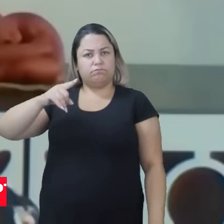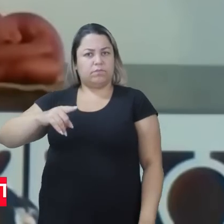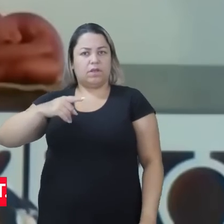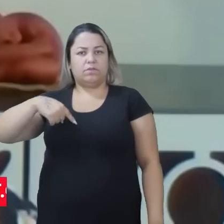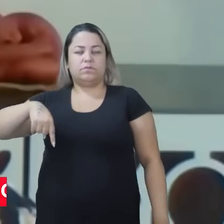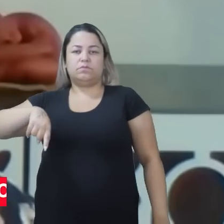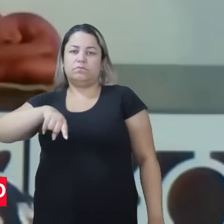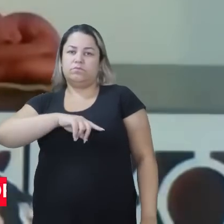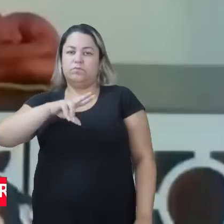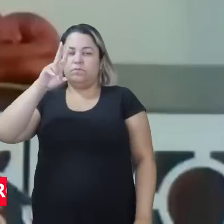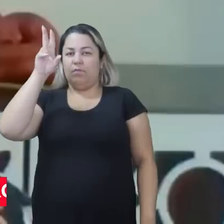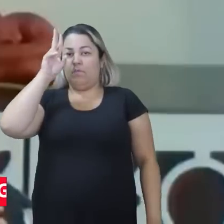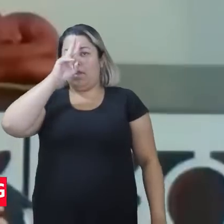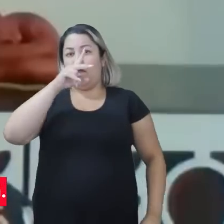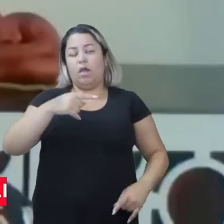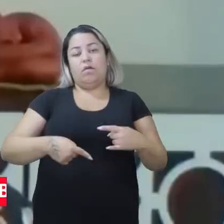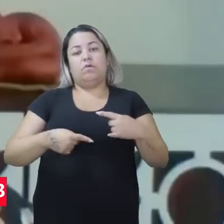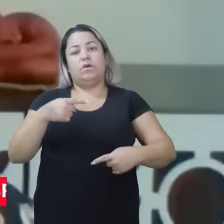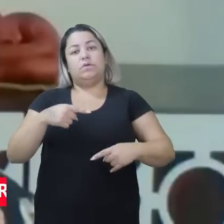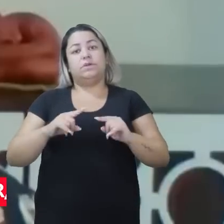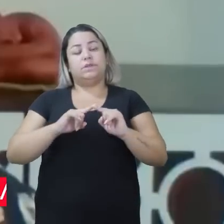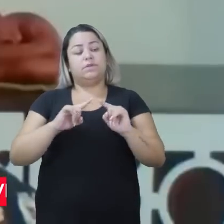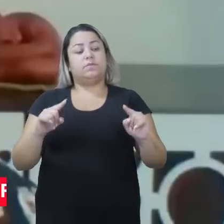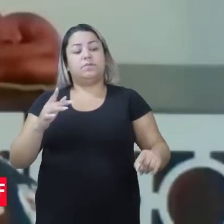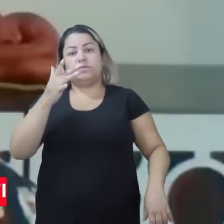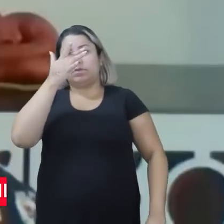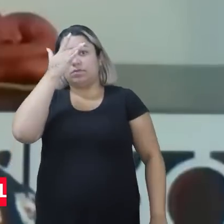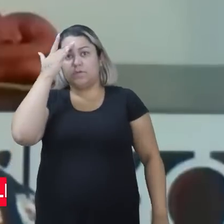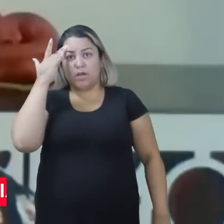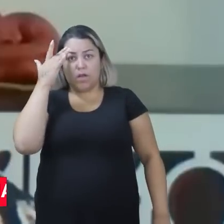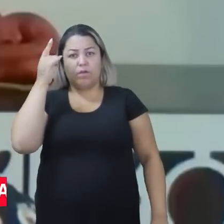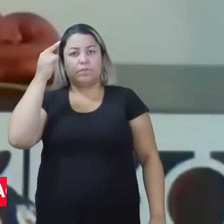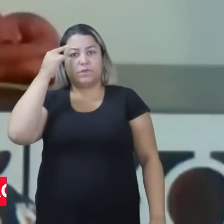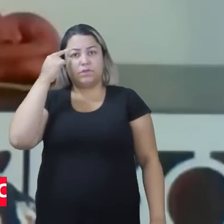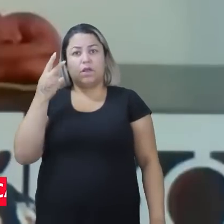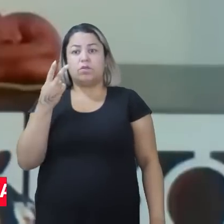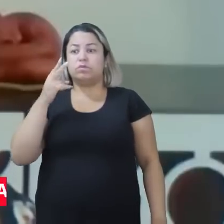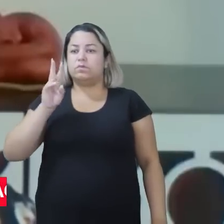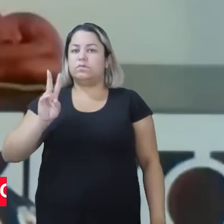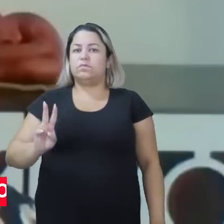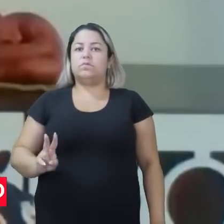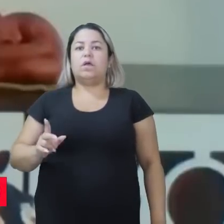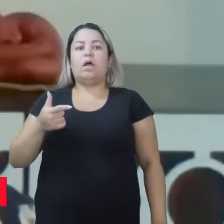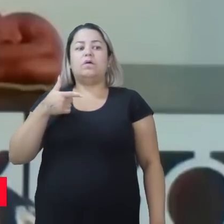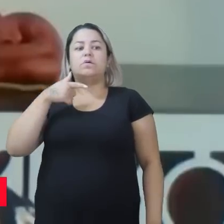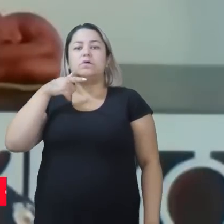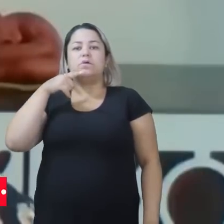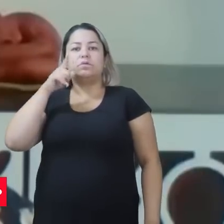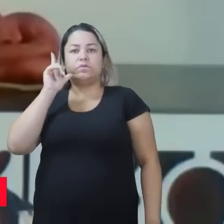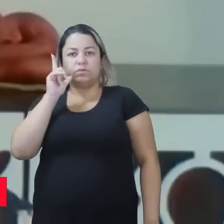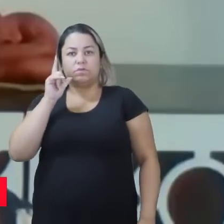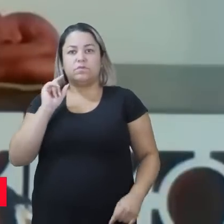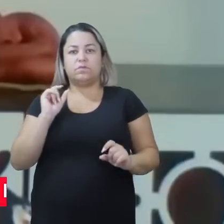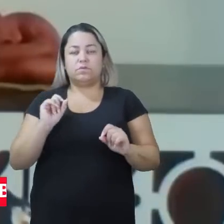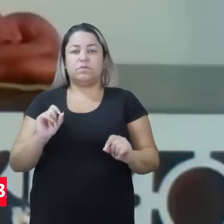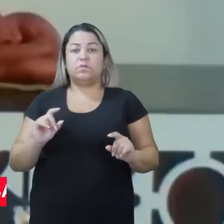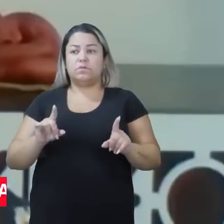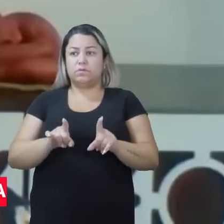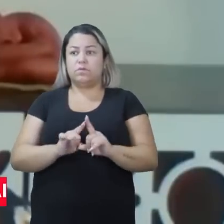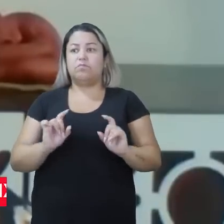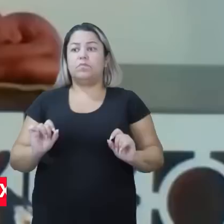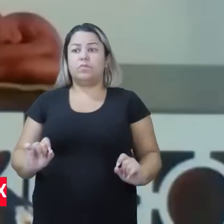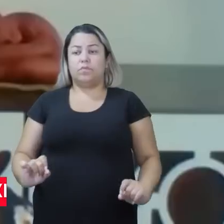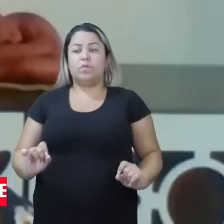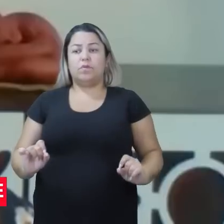história política, mas as pessoas vão pensar duas vezes antes de, né, partir